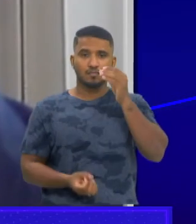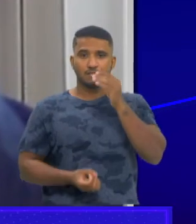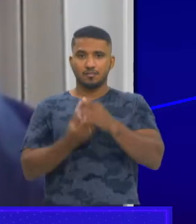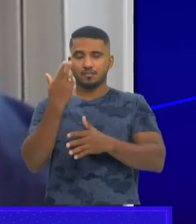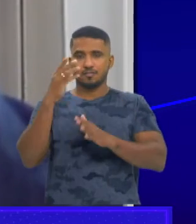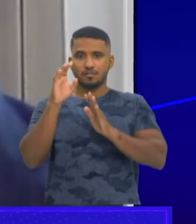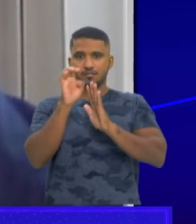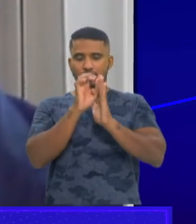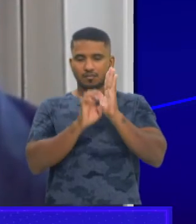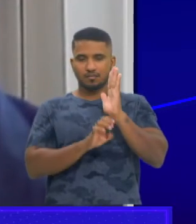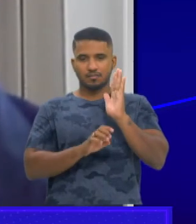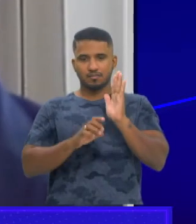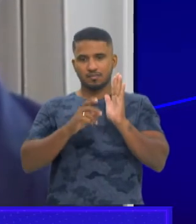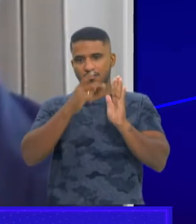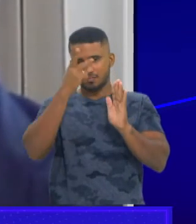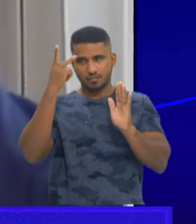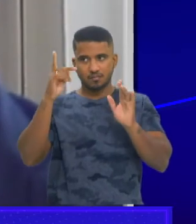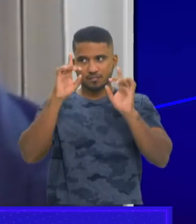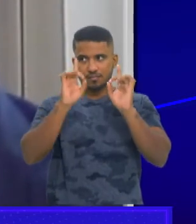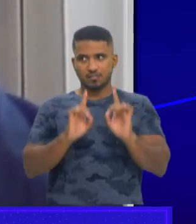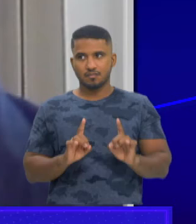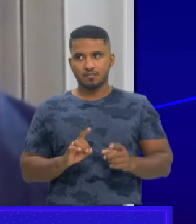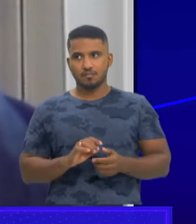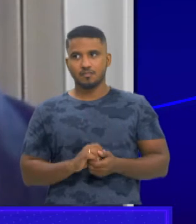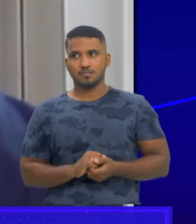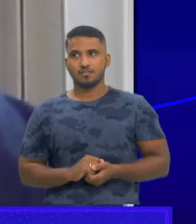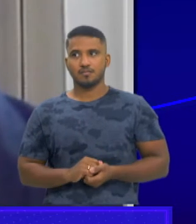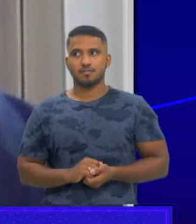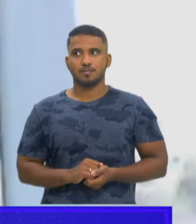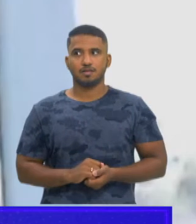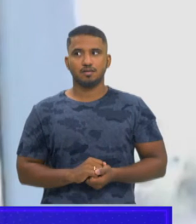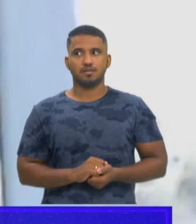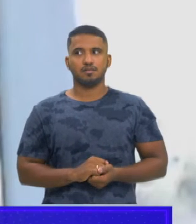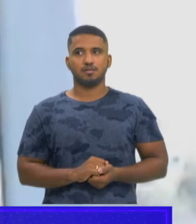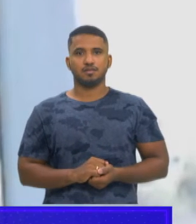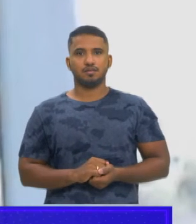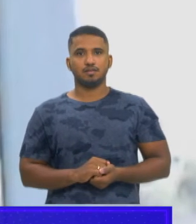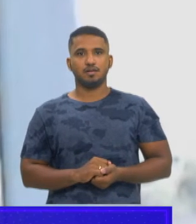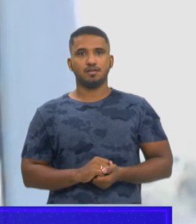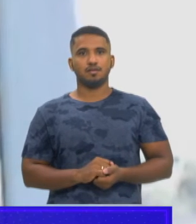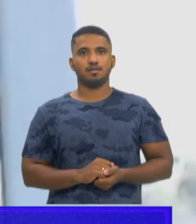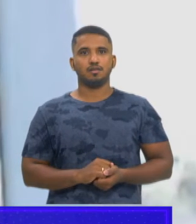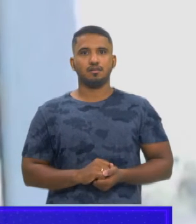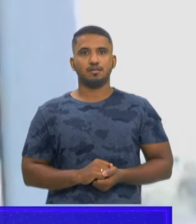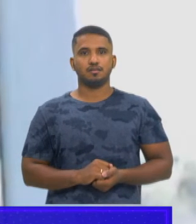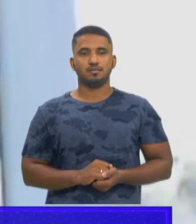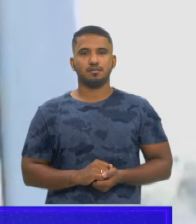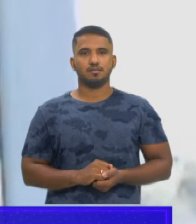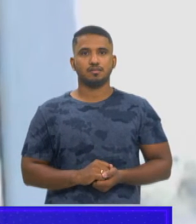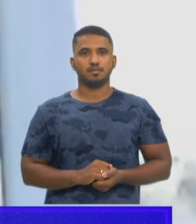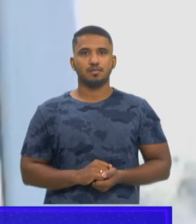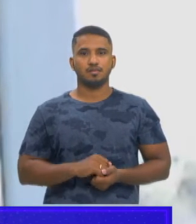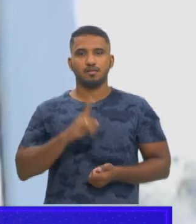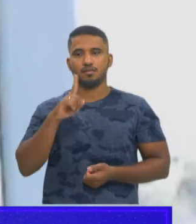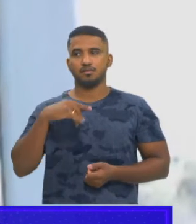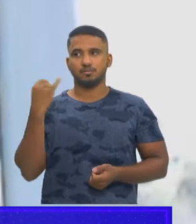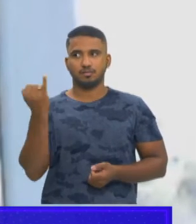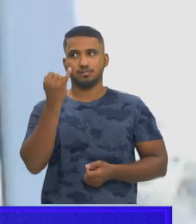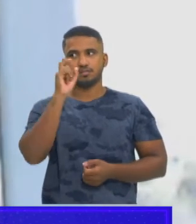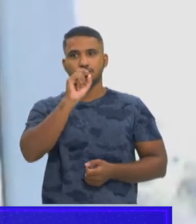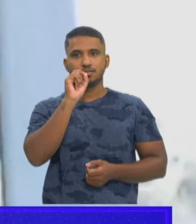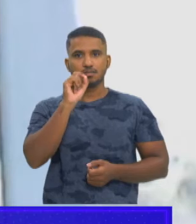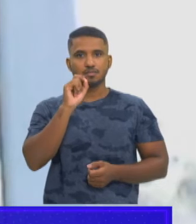faz-se necessário a criação de um estatuto da pessoa com deficiência. E é extremamente importante, Chico, que esse